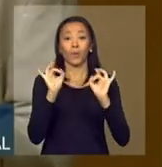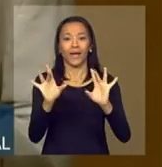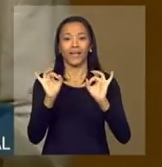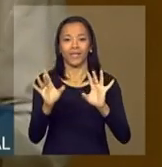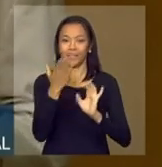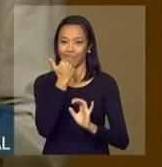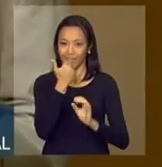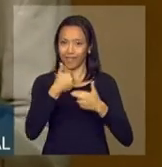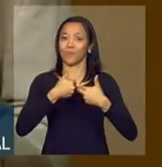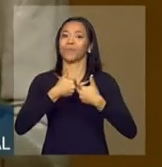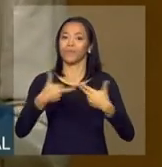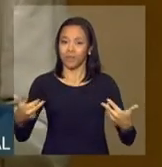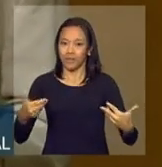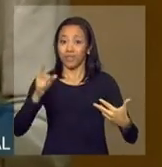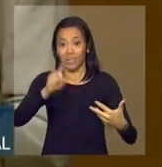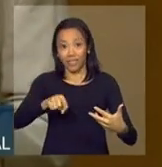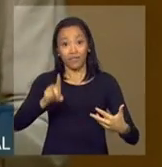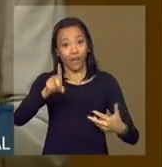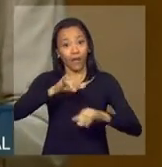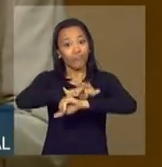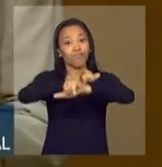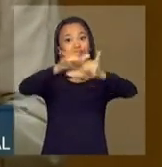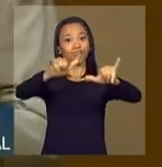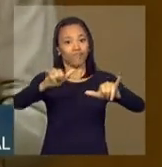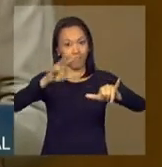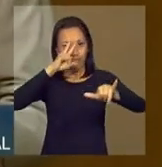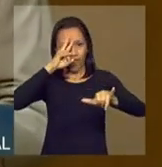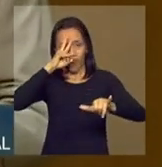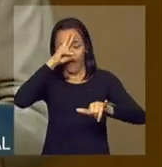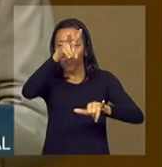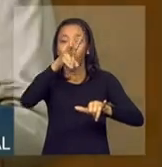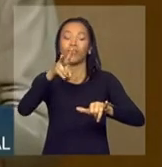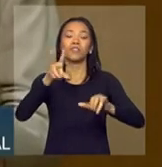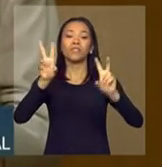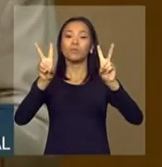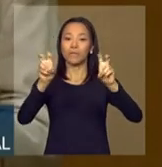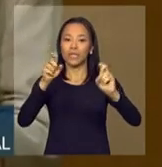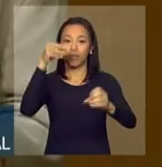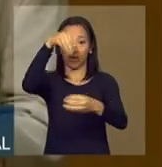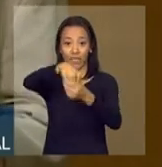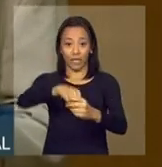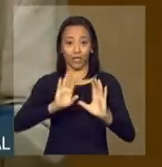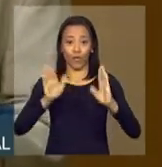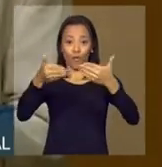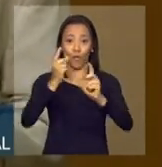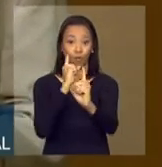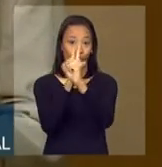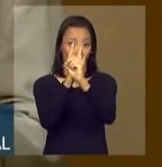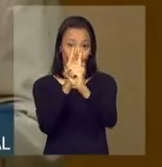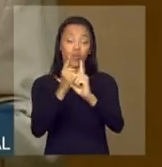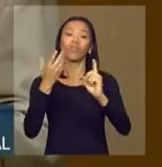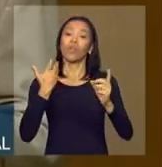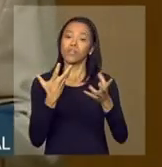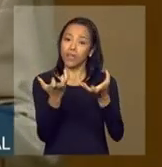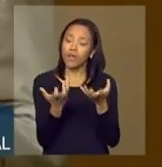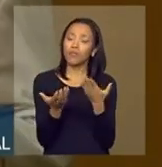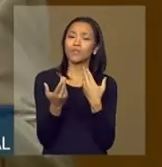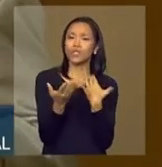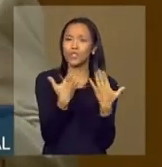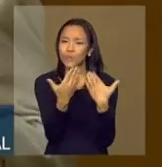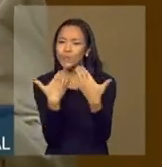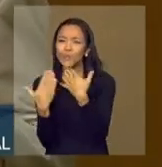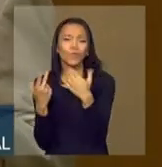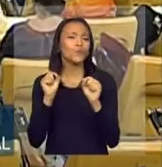talvez seja uma das mensagens mais fortes que saíram do encontro do fórum, né? Queremos entrar nessa discussão e nessa disputa sobre o que